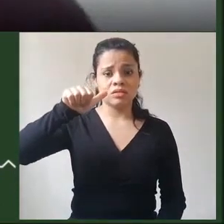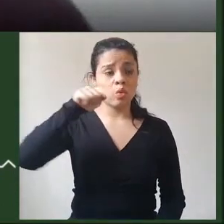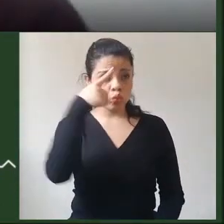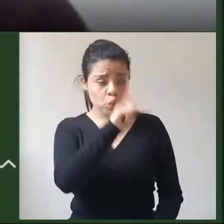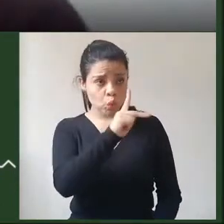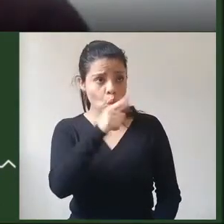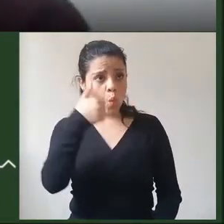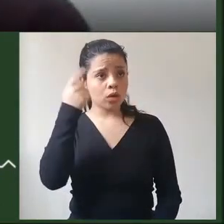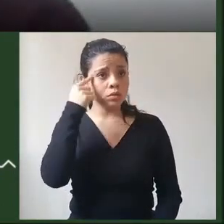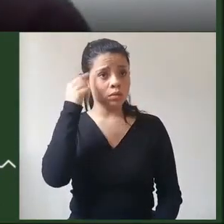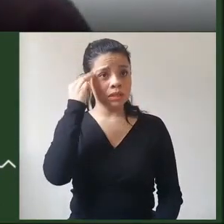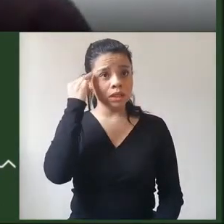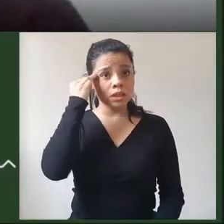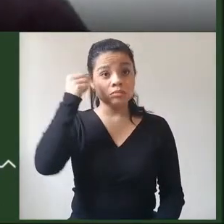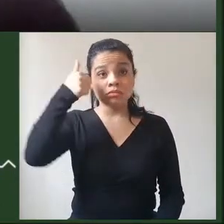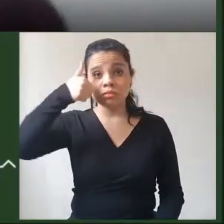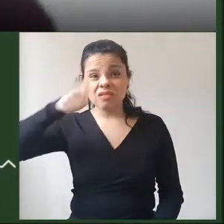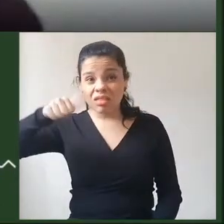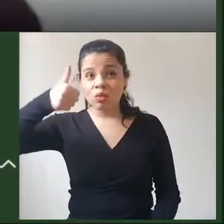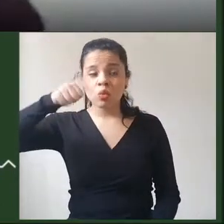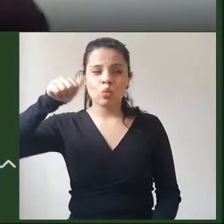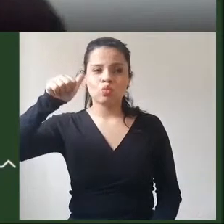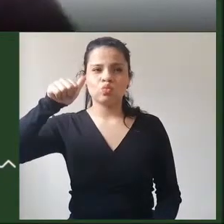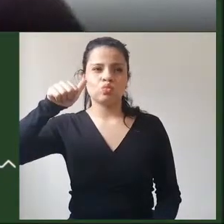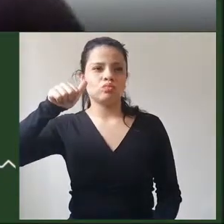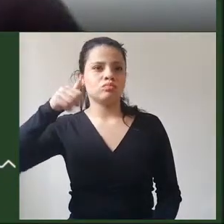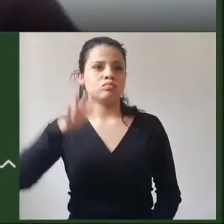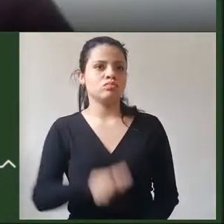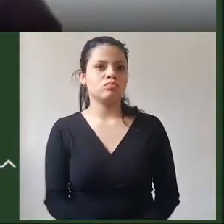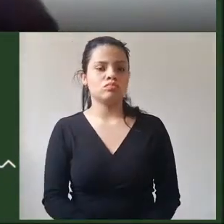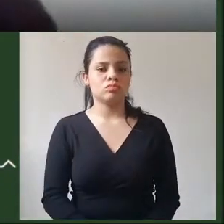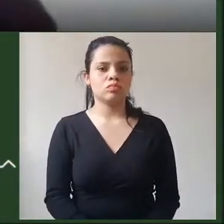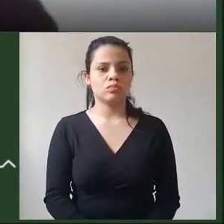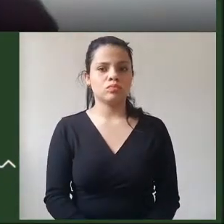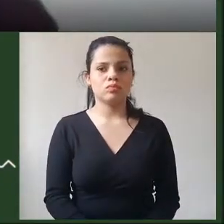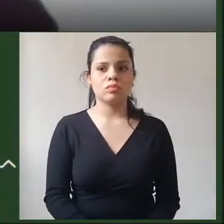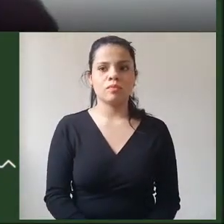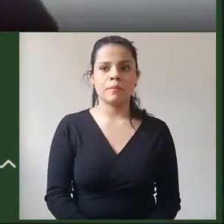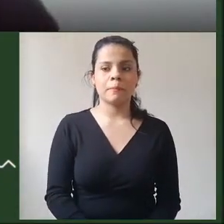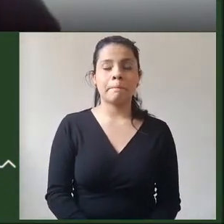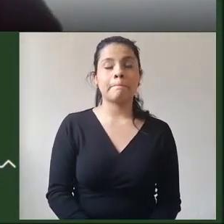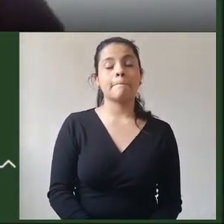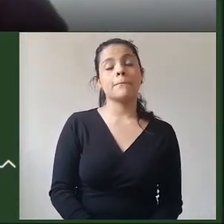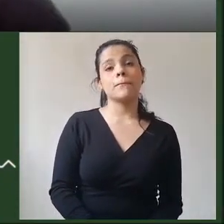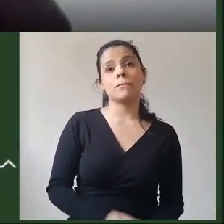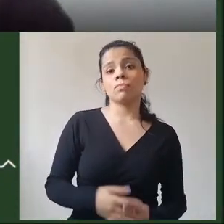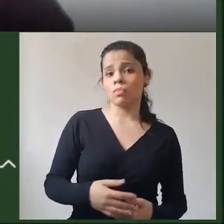comprometida? A sua própria saúde mental foi comprometida?